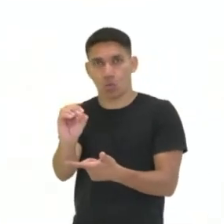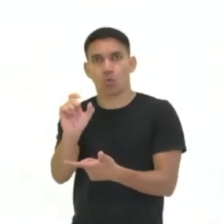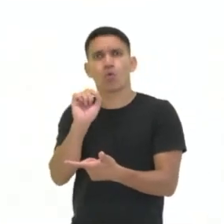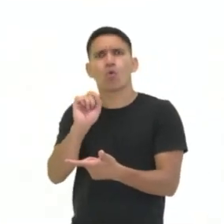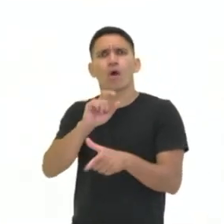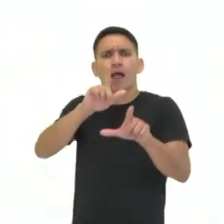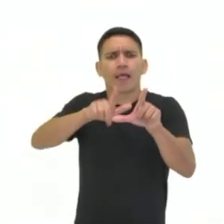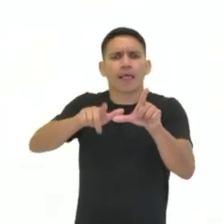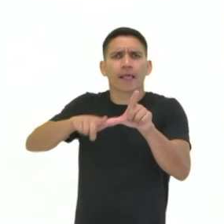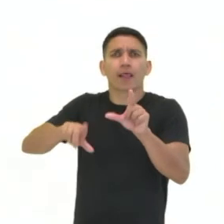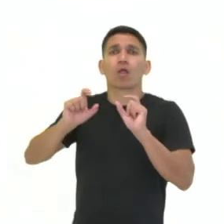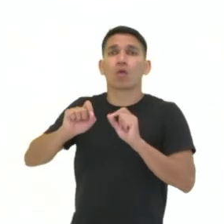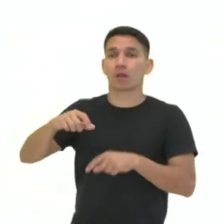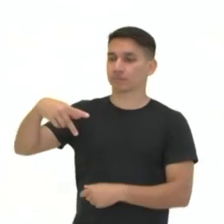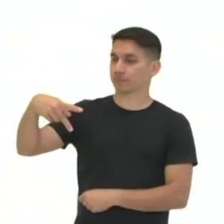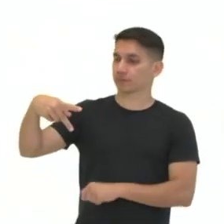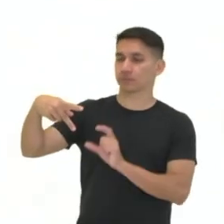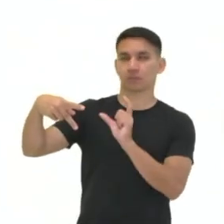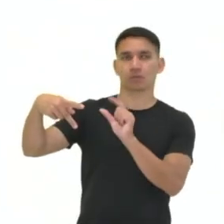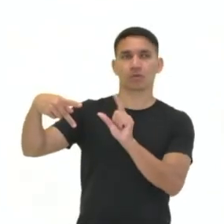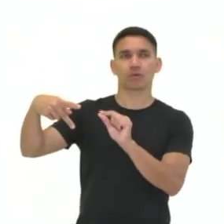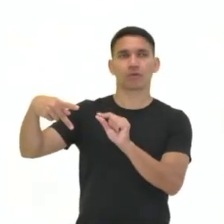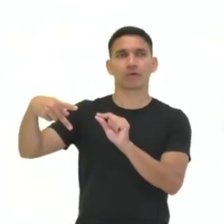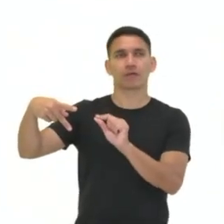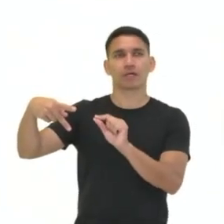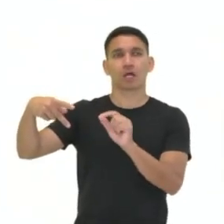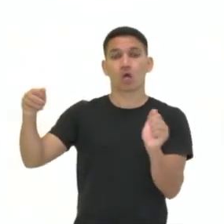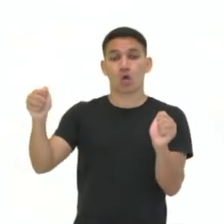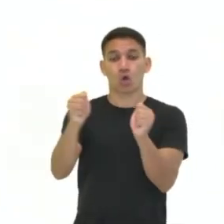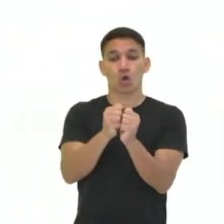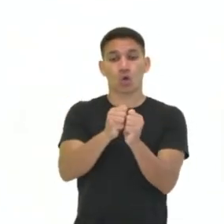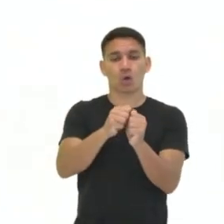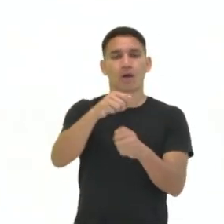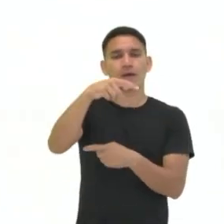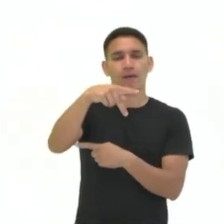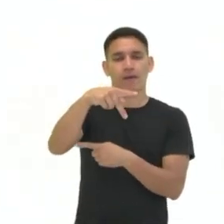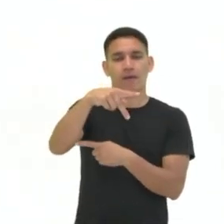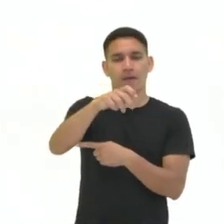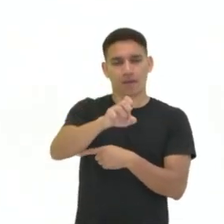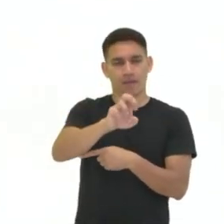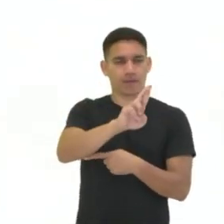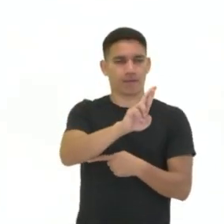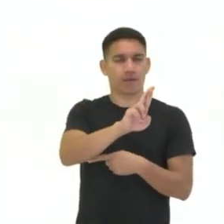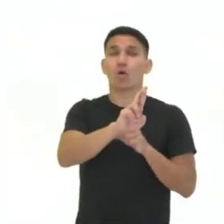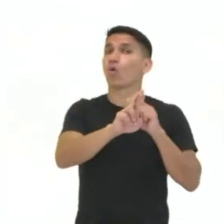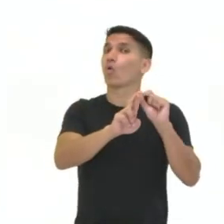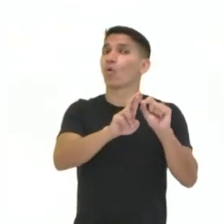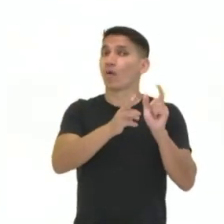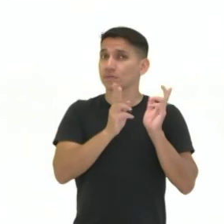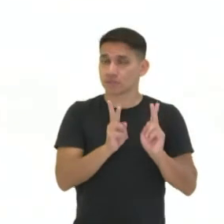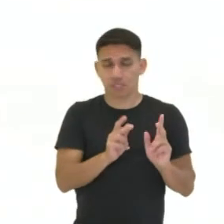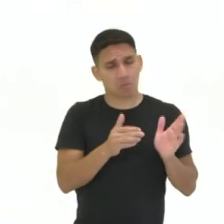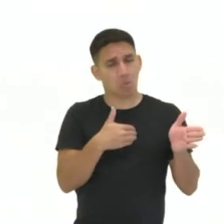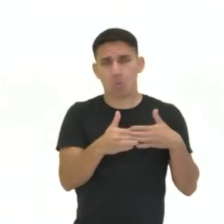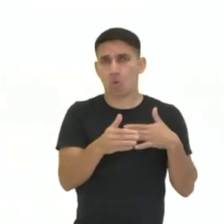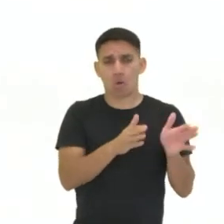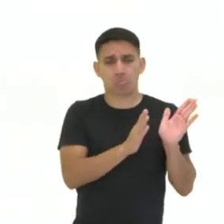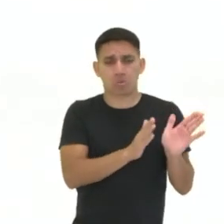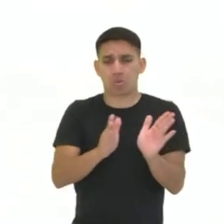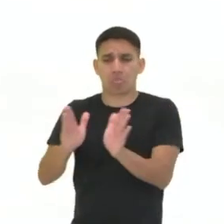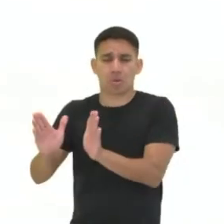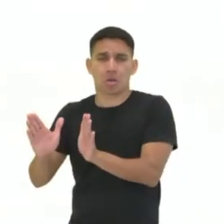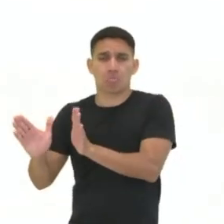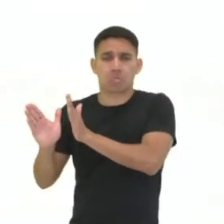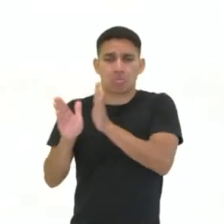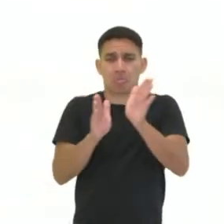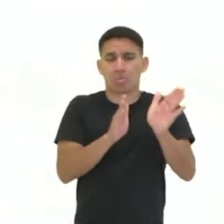letras per apareçam juntas em qualquer ordem. Então, lembrando que a